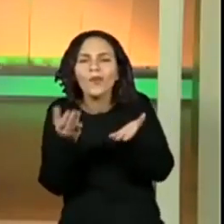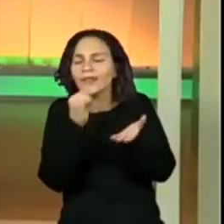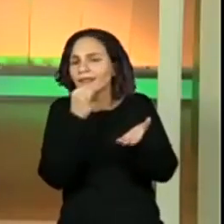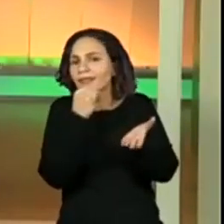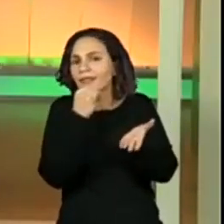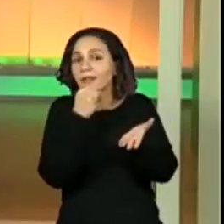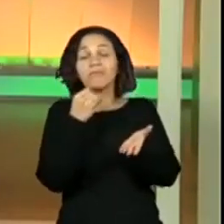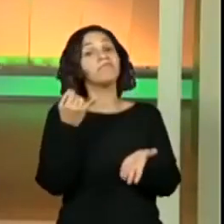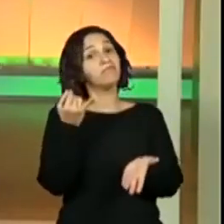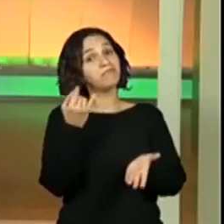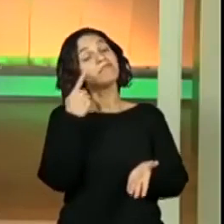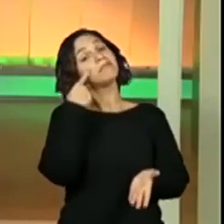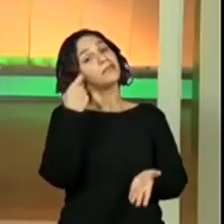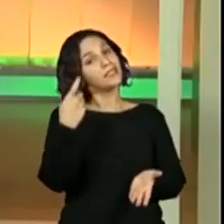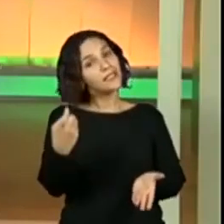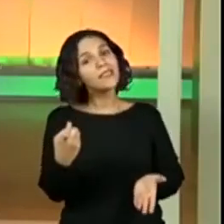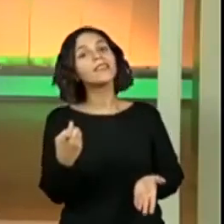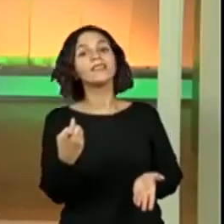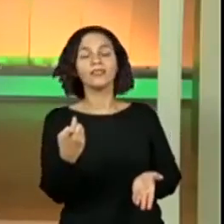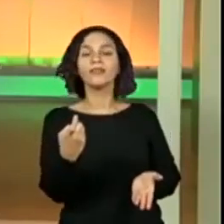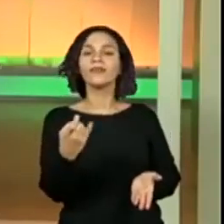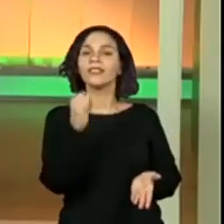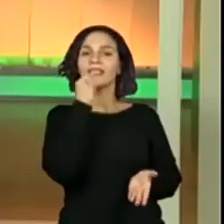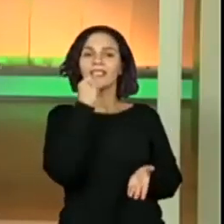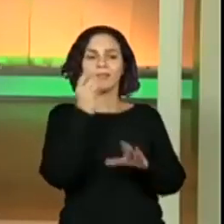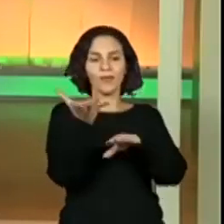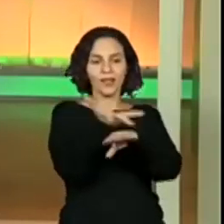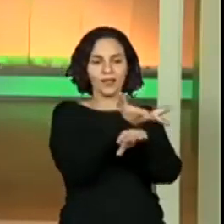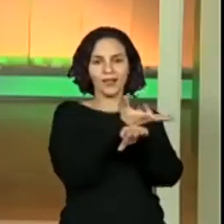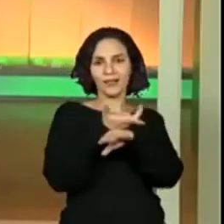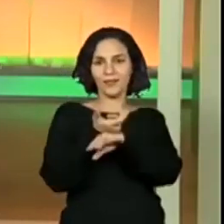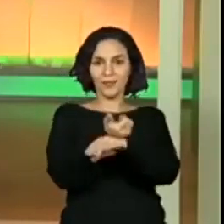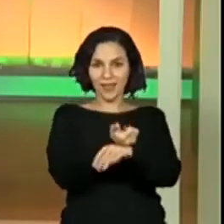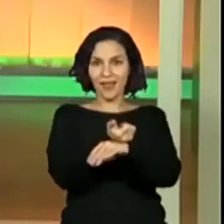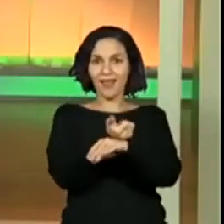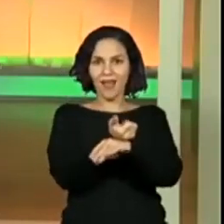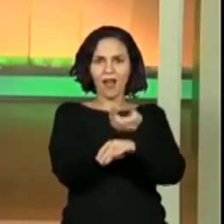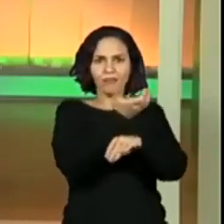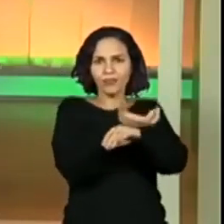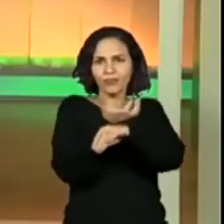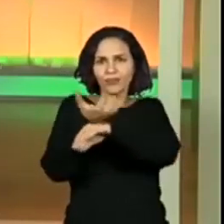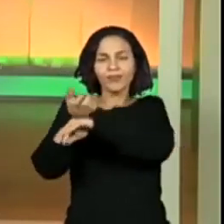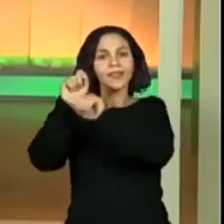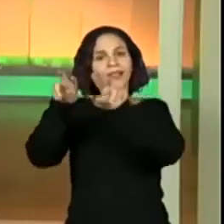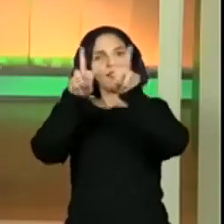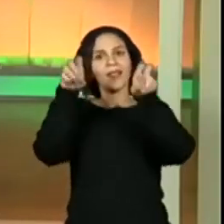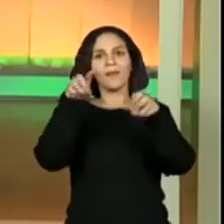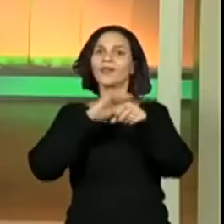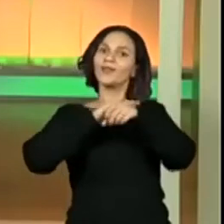também interessante, né, interdisciplinar, com esse tema.